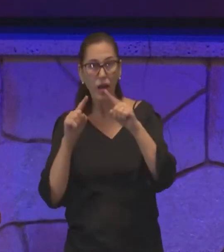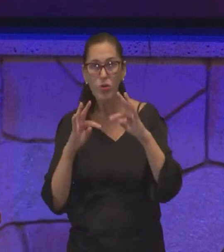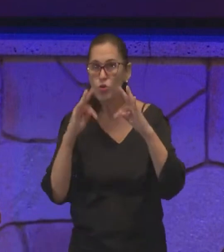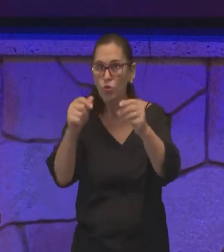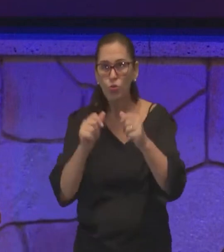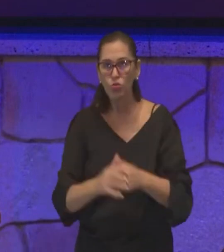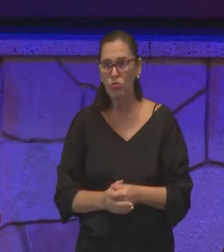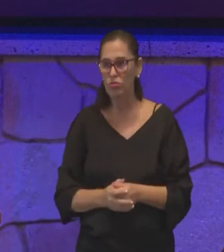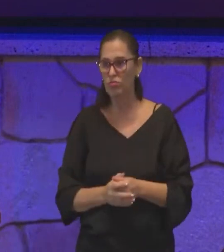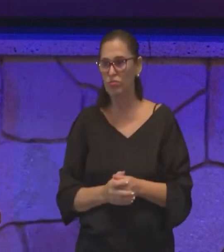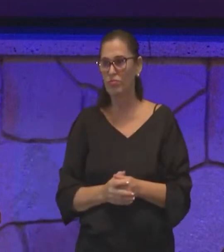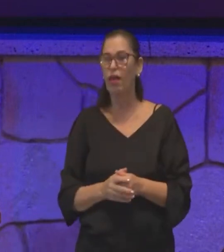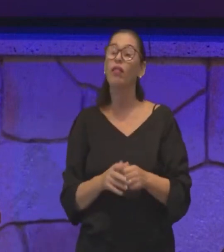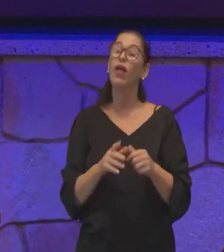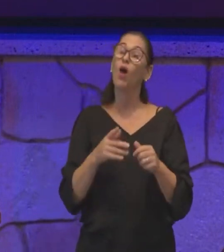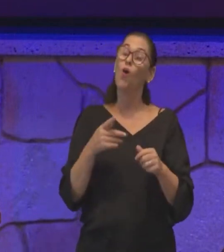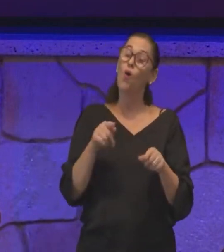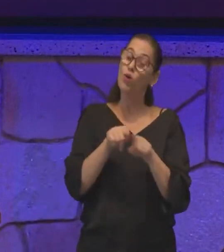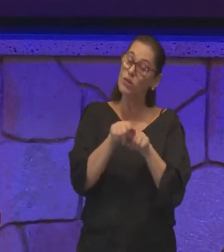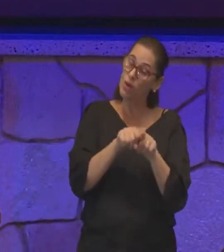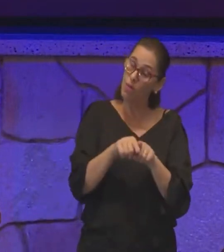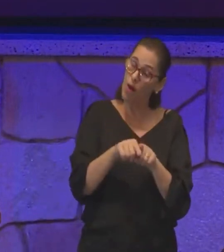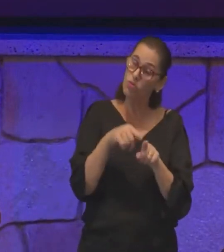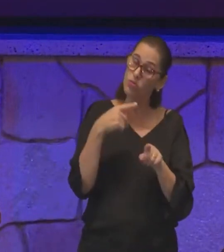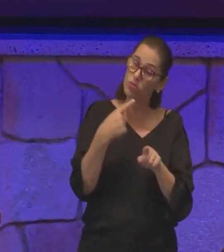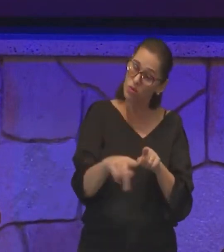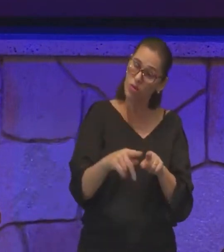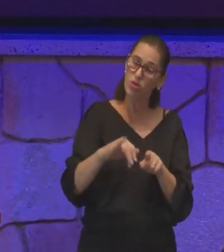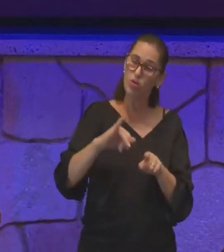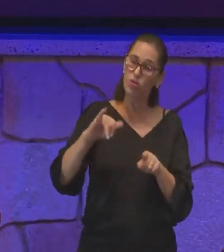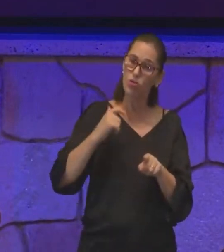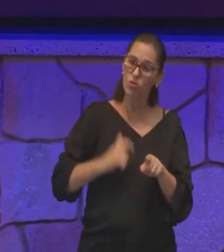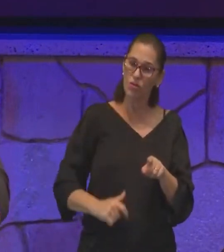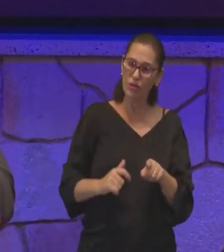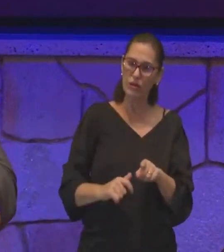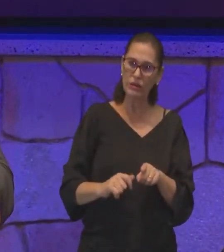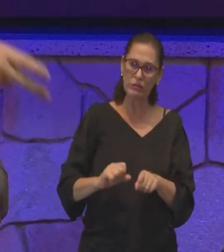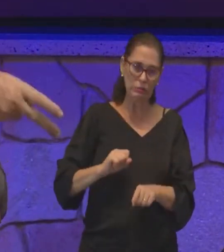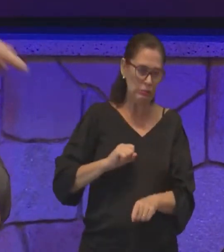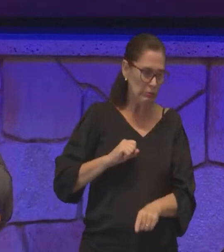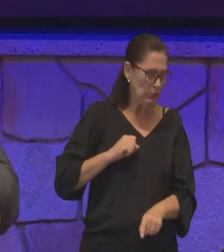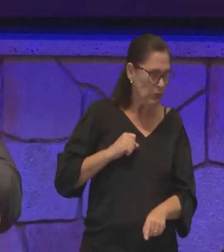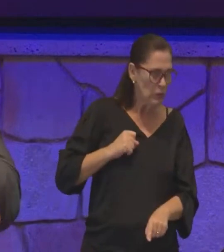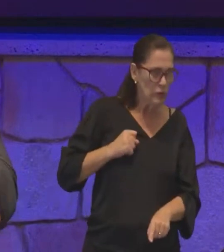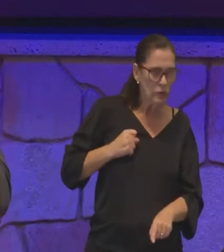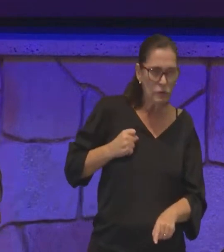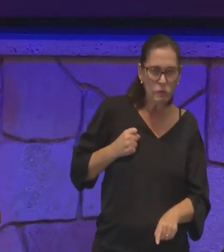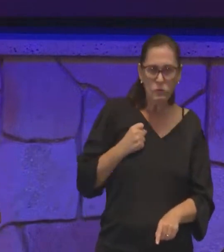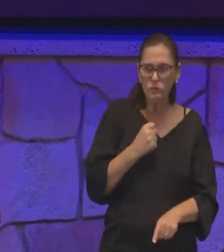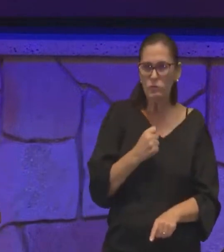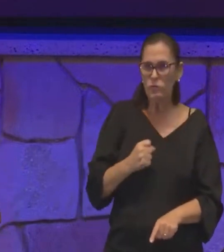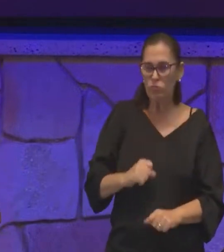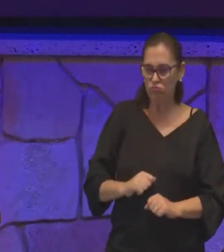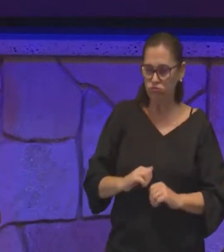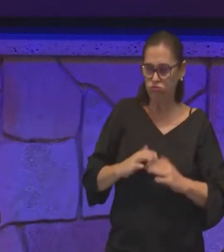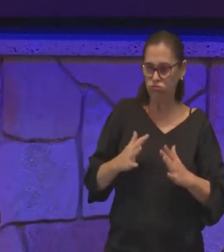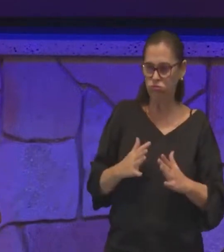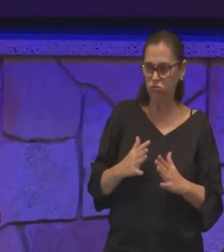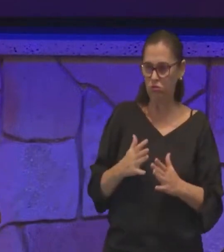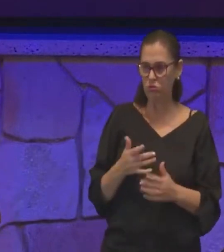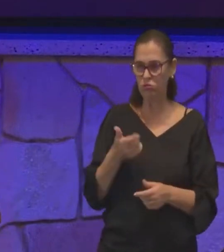Os seus irmãos estão tomados de ódio. Eles não conseguem lidar com a diferença do seu irmão